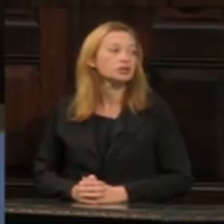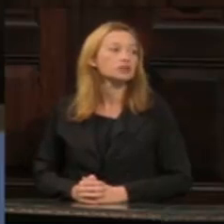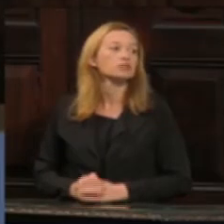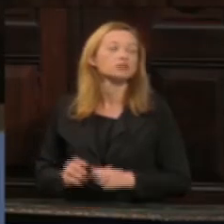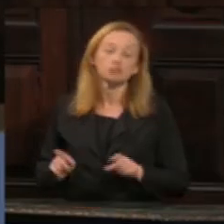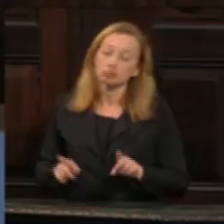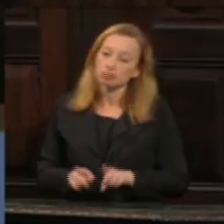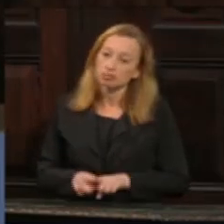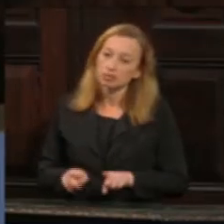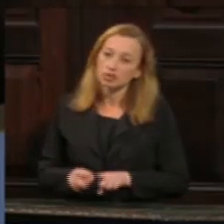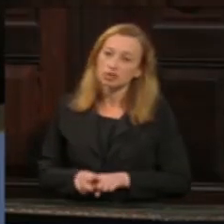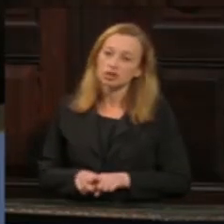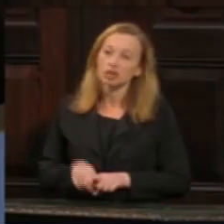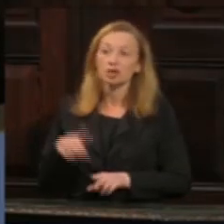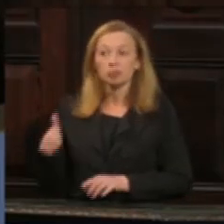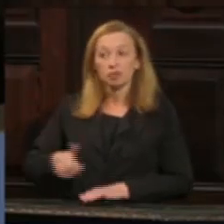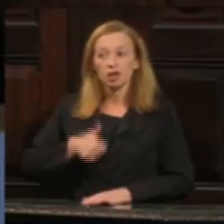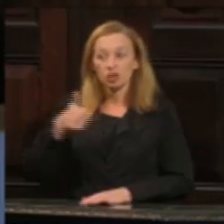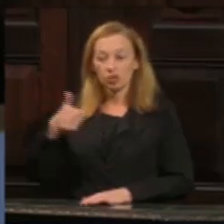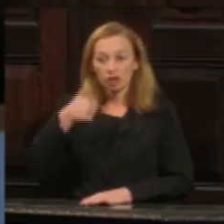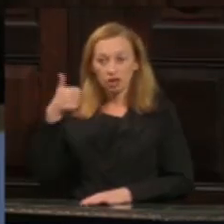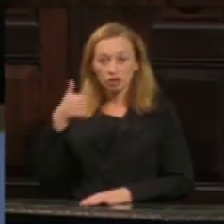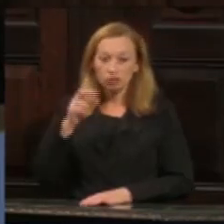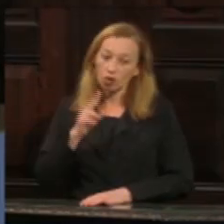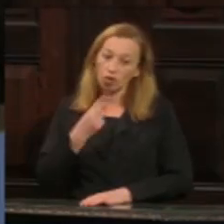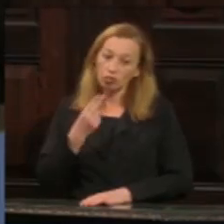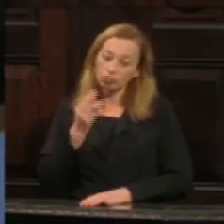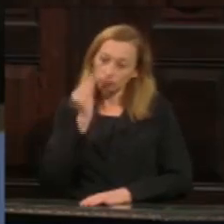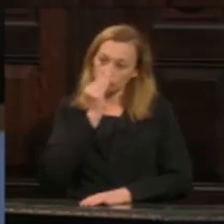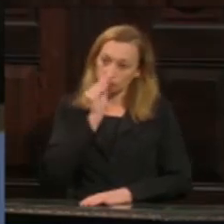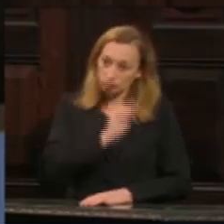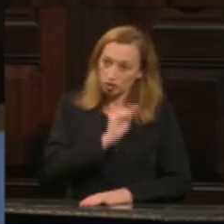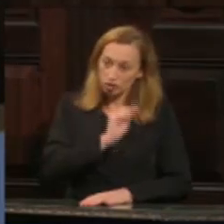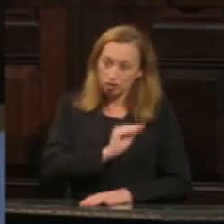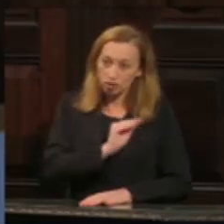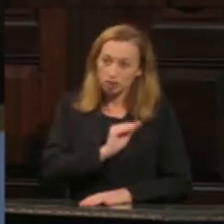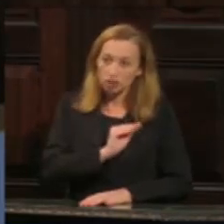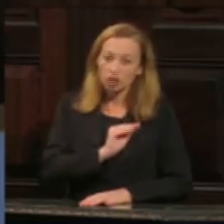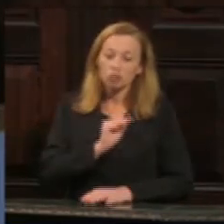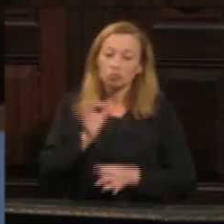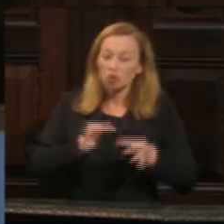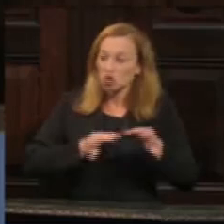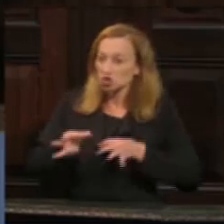apreciar, melhorando ou rejeitando, projetos oriundos,